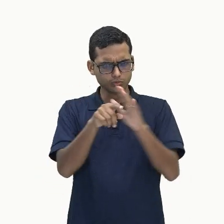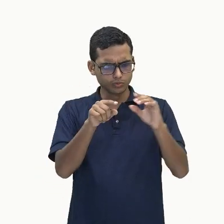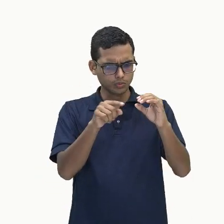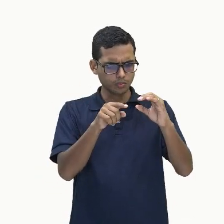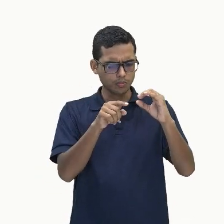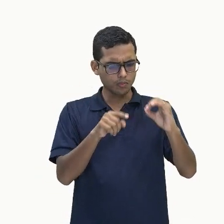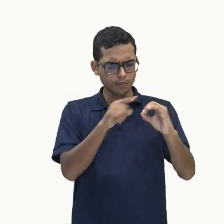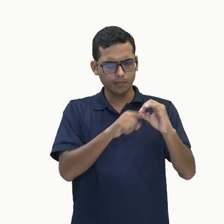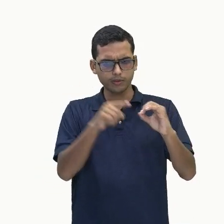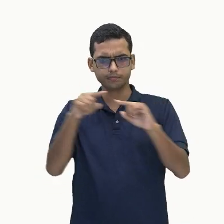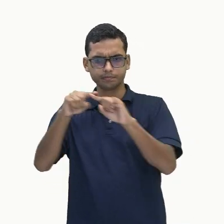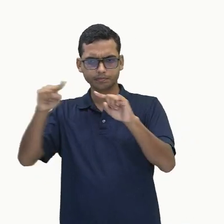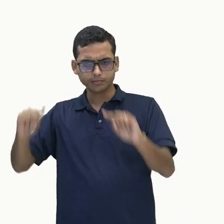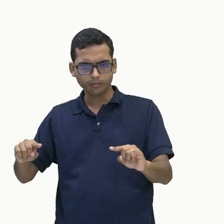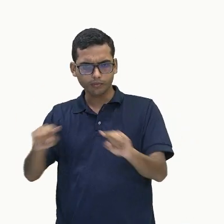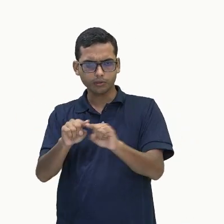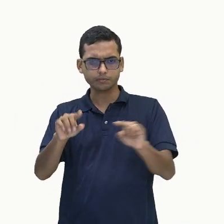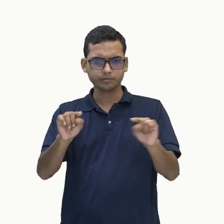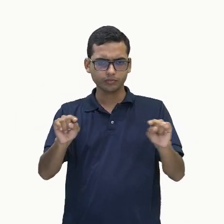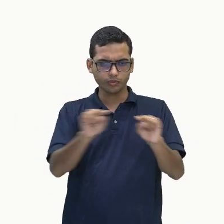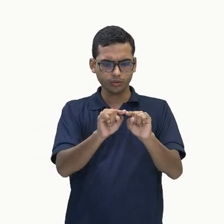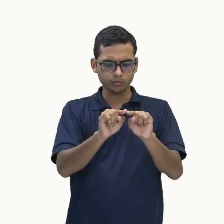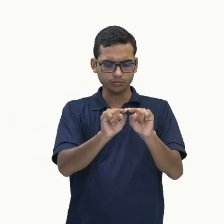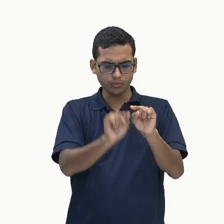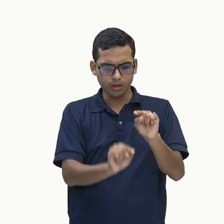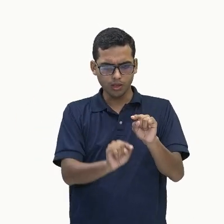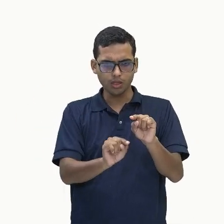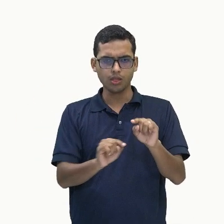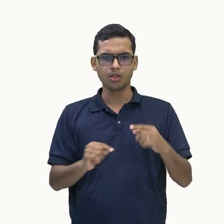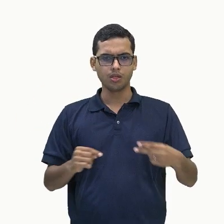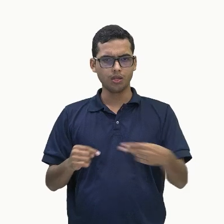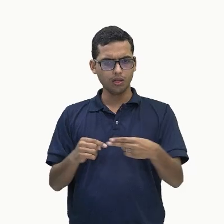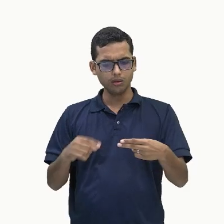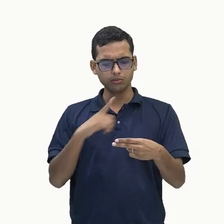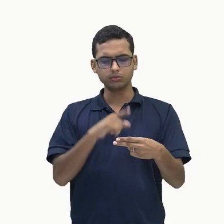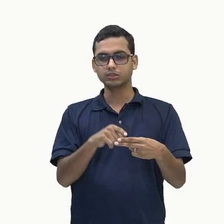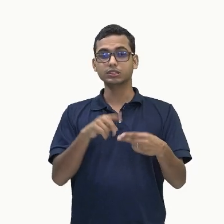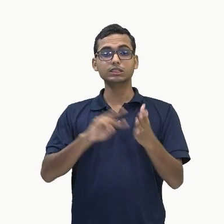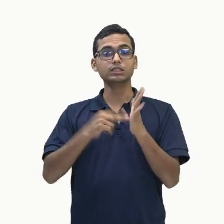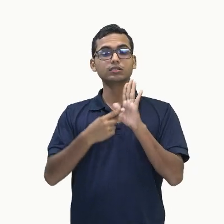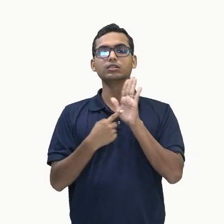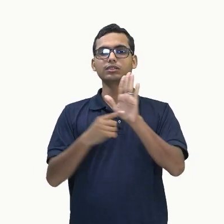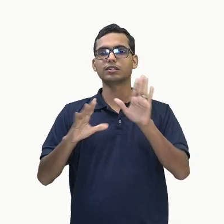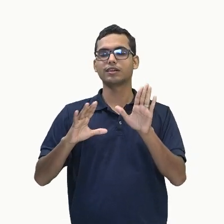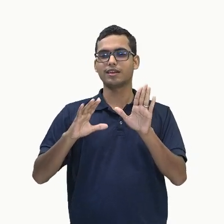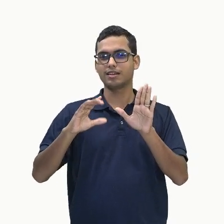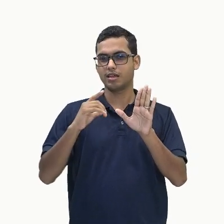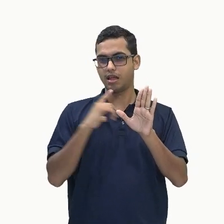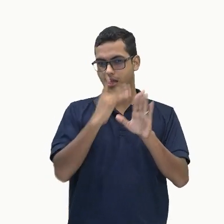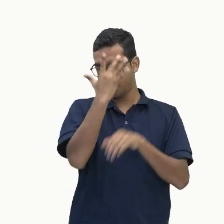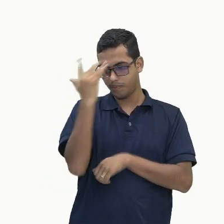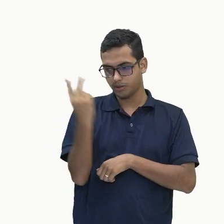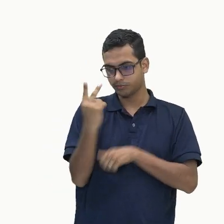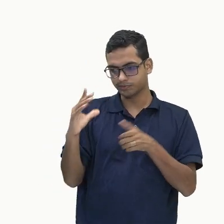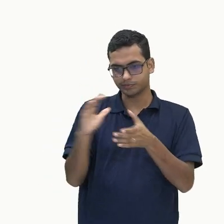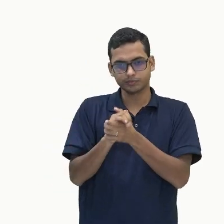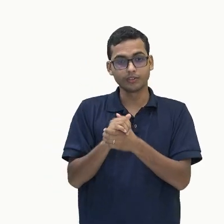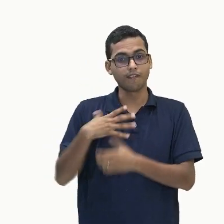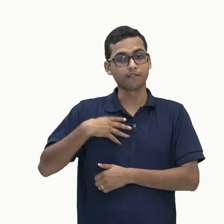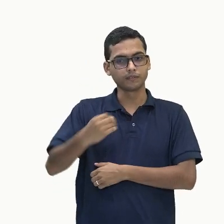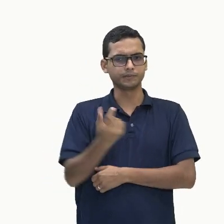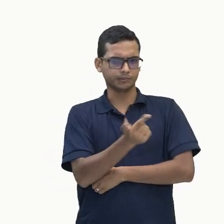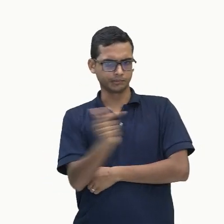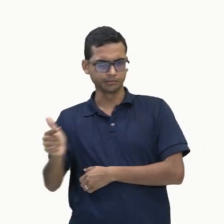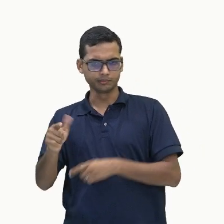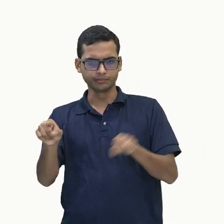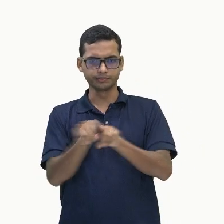ela é representada por este símbolo, ela indica que esse casal não tem filhos. Novamente, a gente tem um casamento aqui nesta